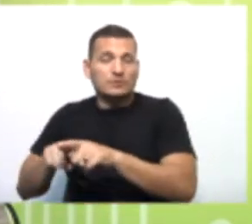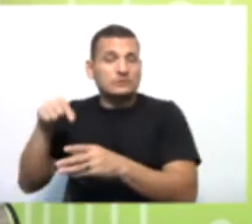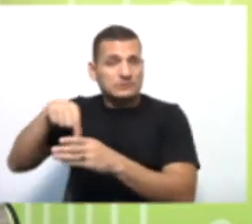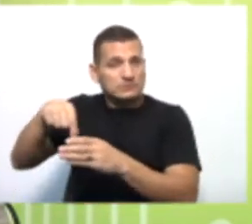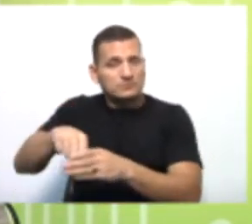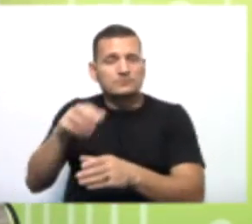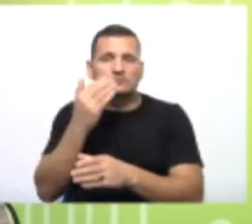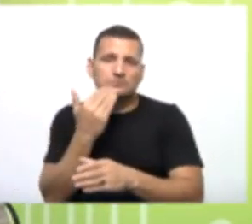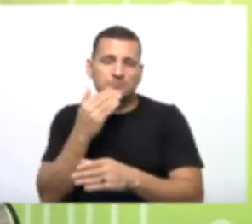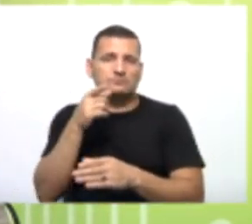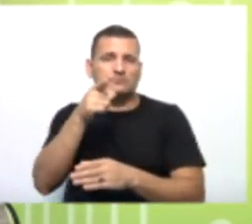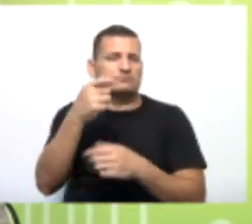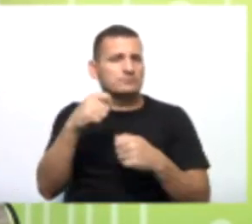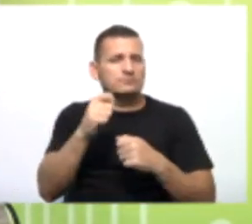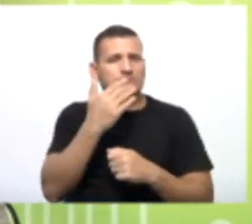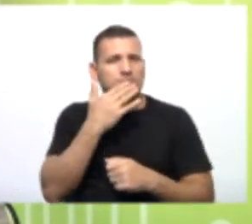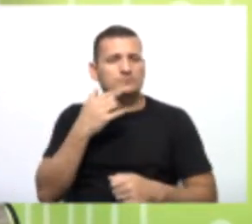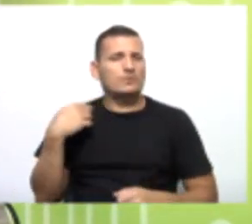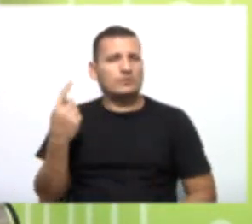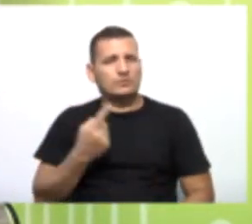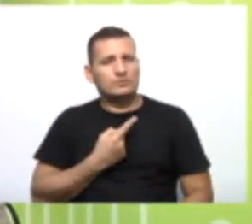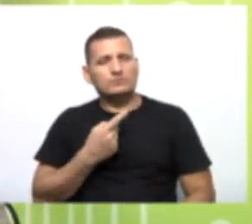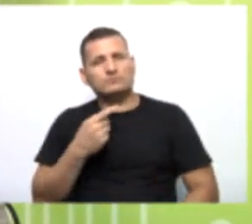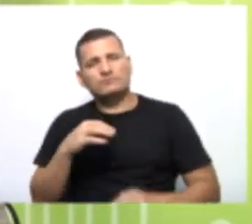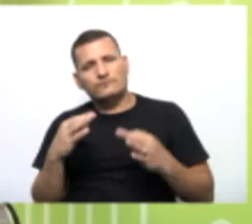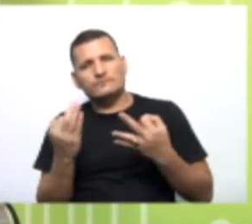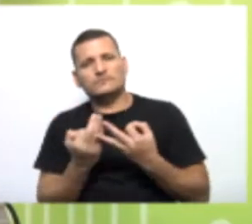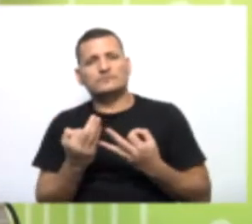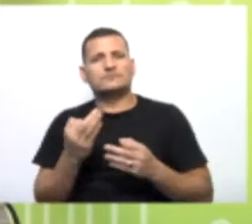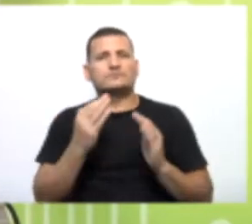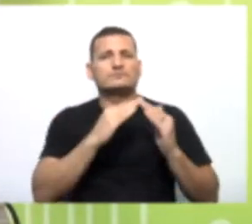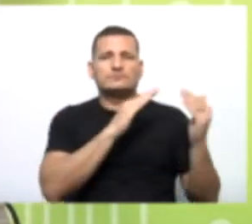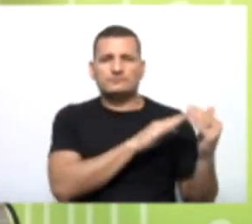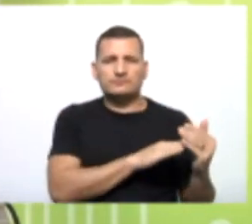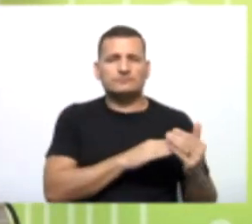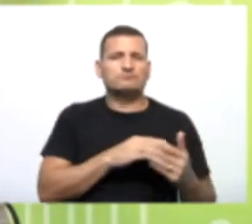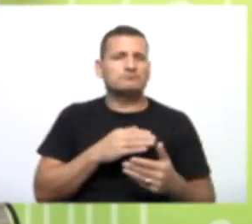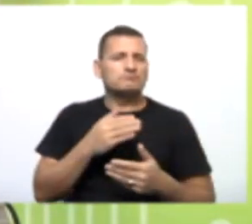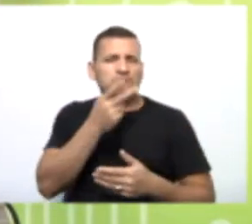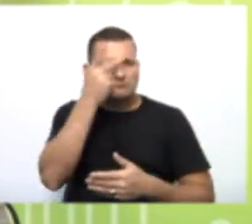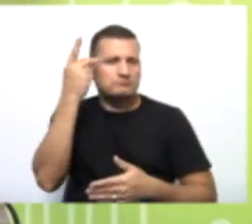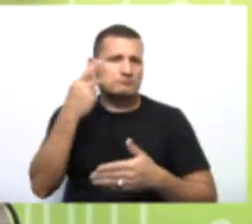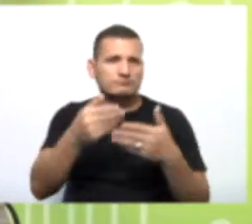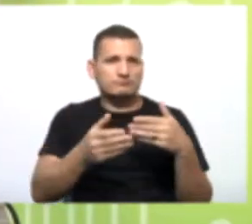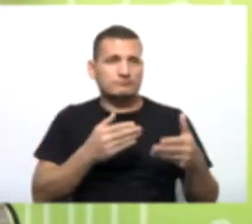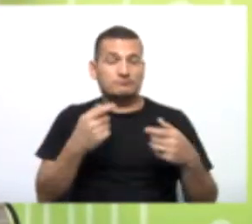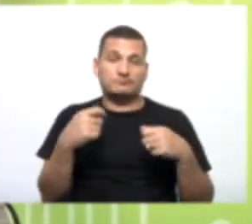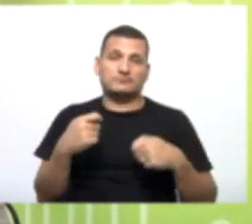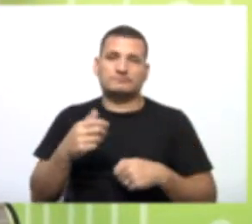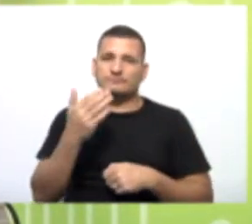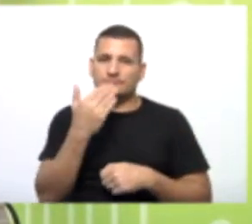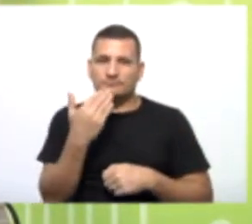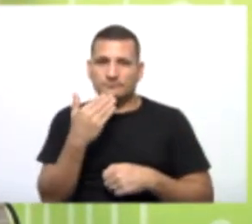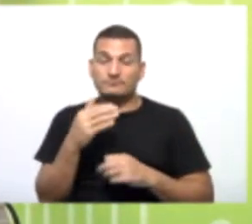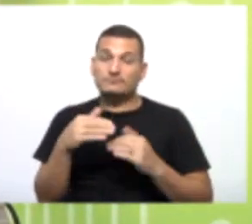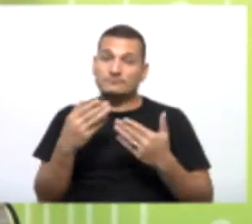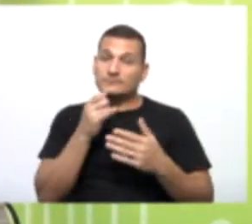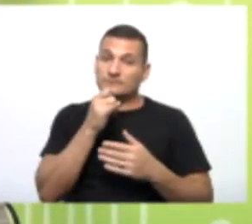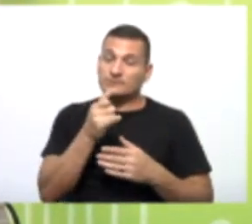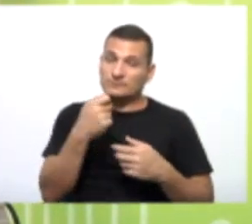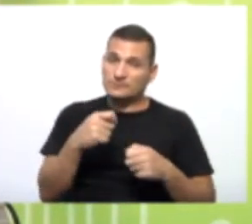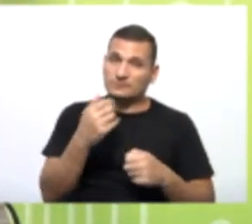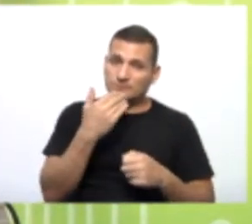Você precisa de alimento, não é? Os nossos parentes, familiares, vizinhos, os desconhecidos que existem no mundo precisam de alimento. Então, se precisa de